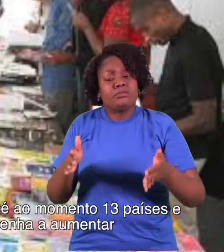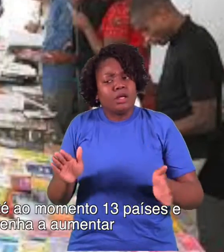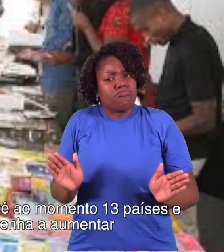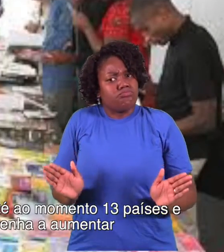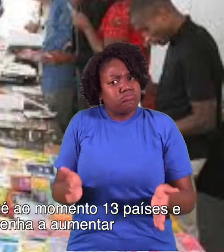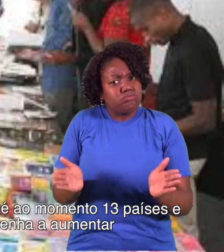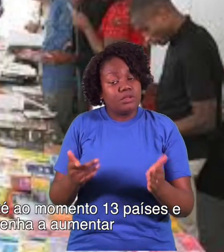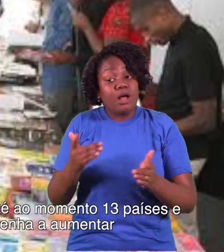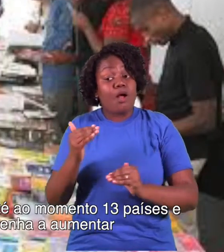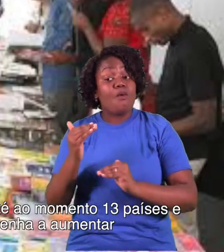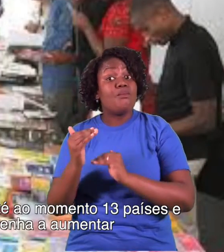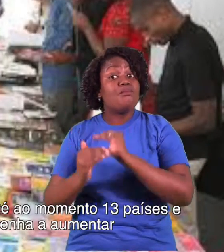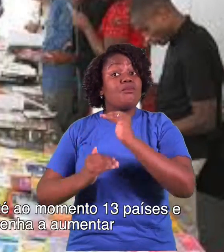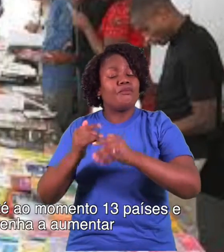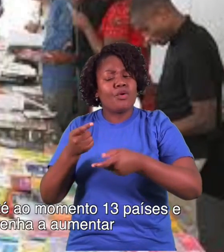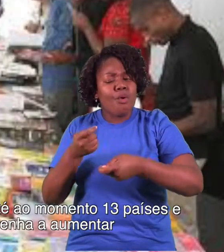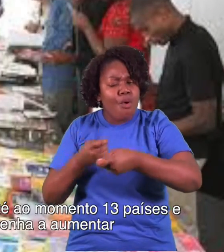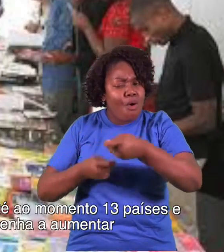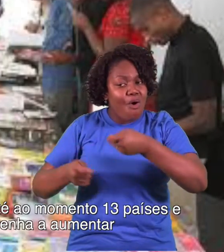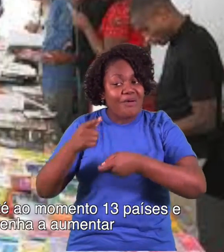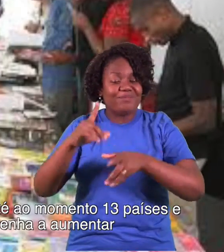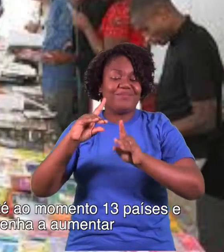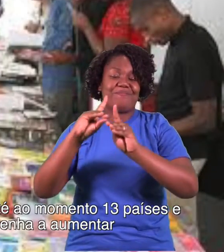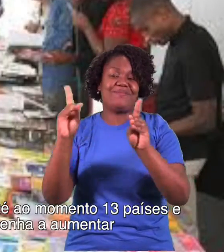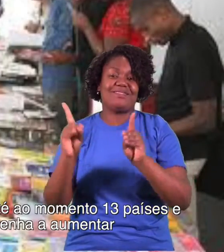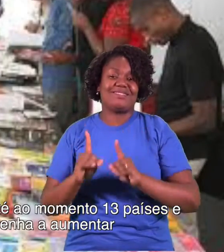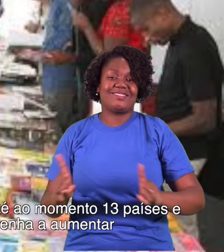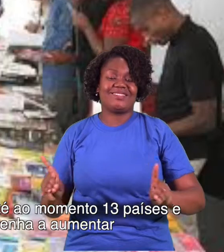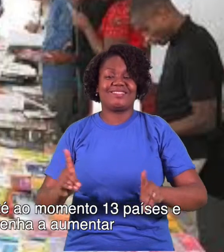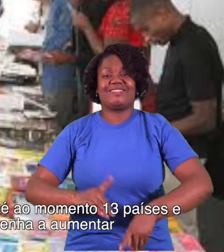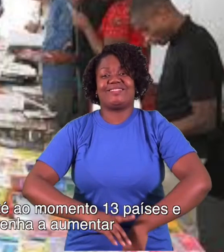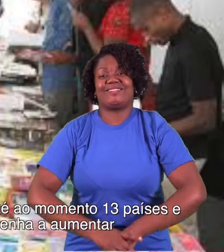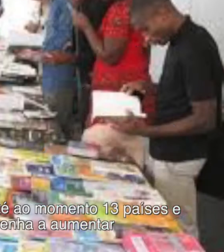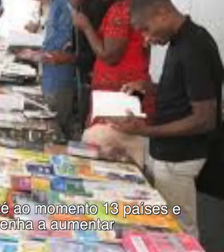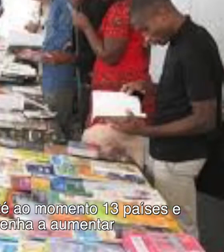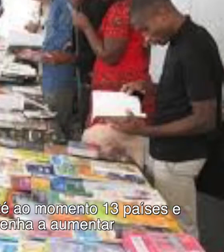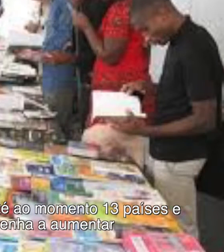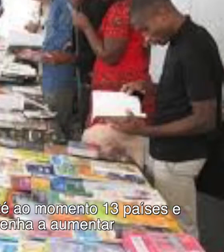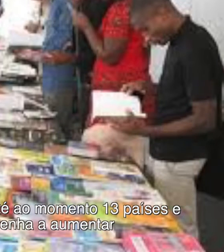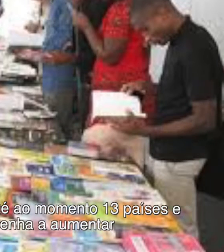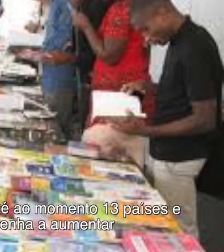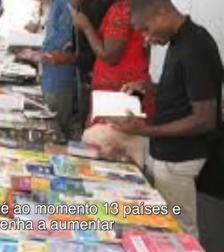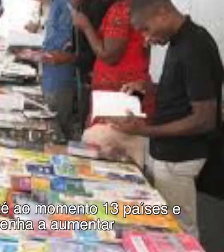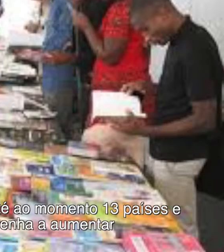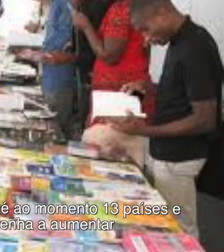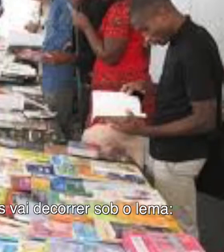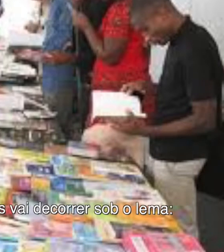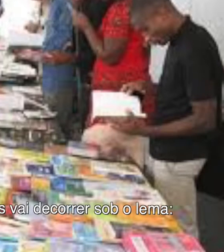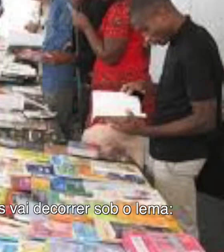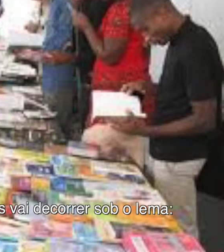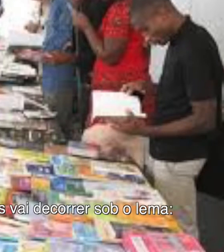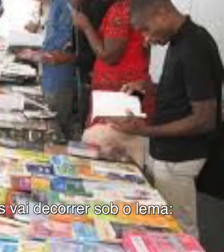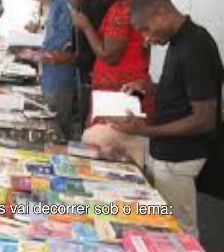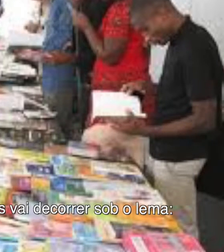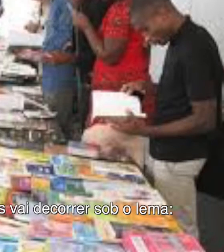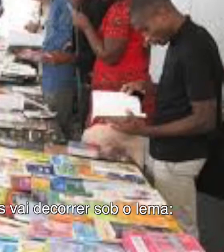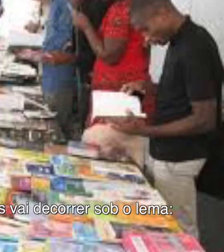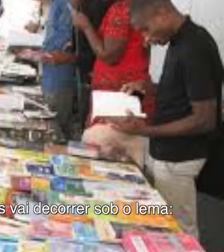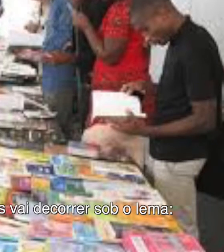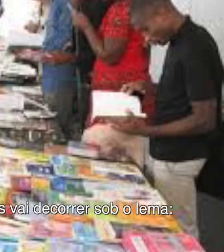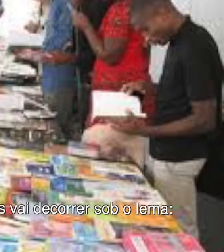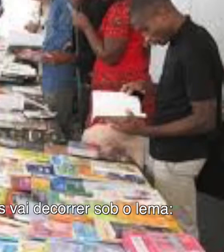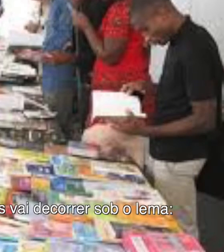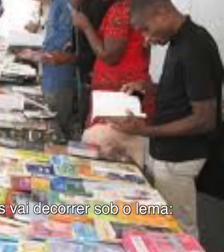avança que já se inscreveram até o momento 13 países e espera que o número venha a aumentar. O segundo